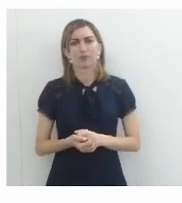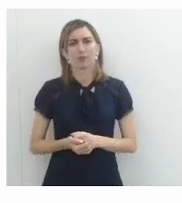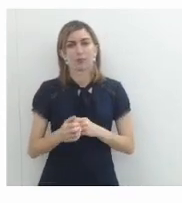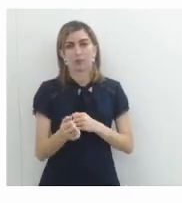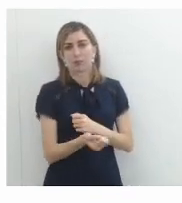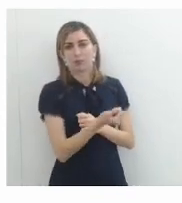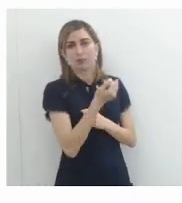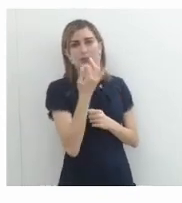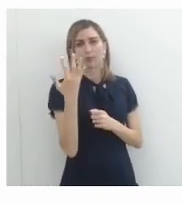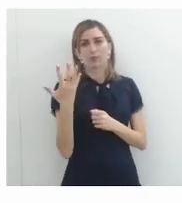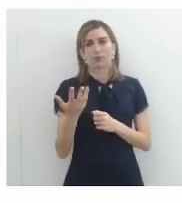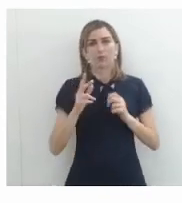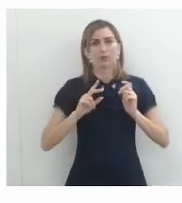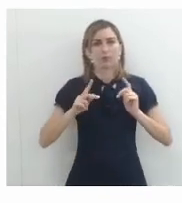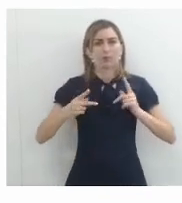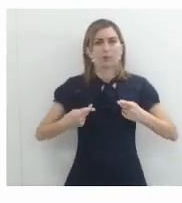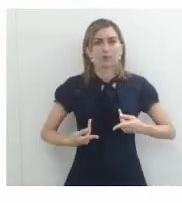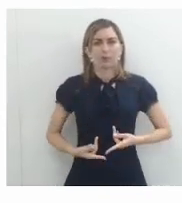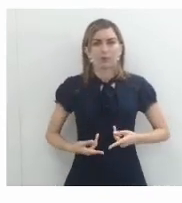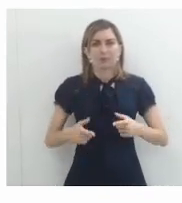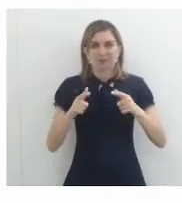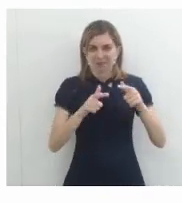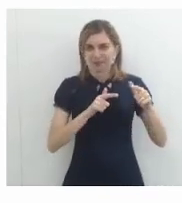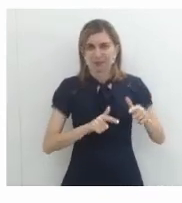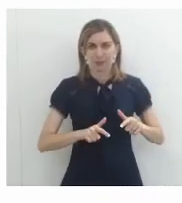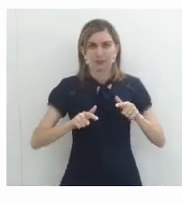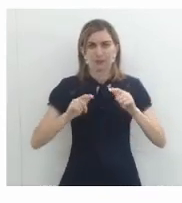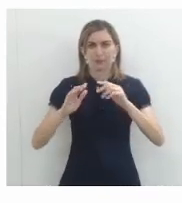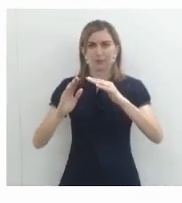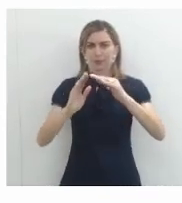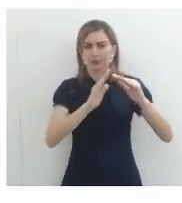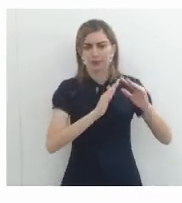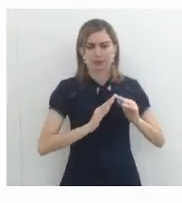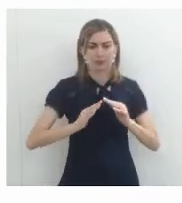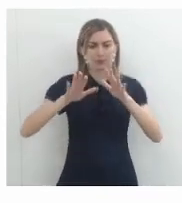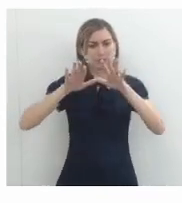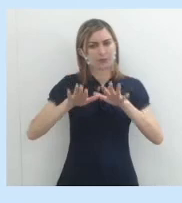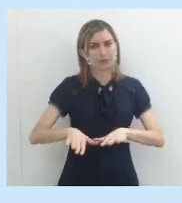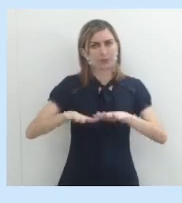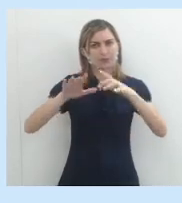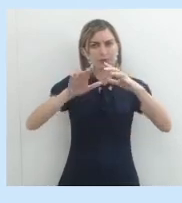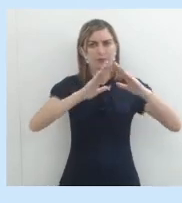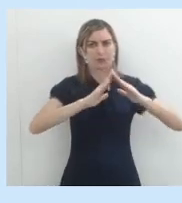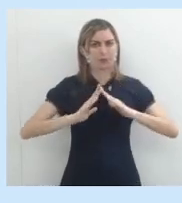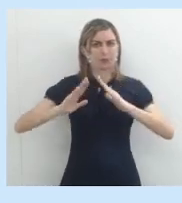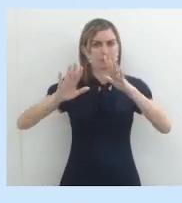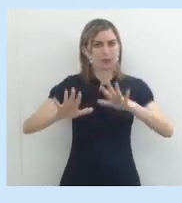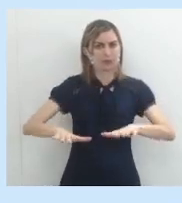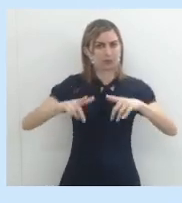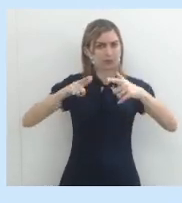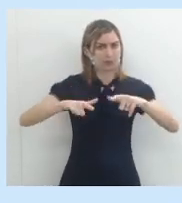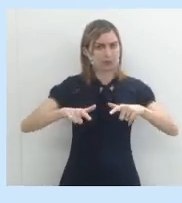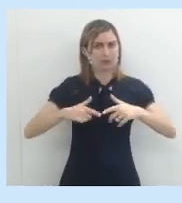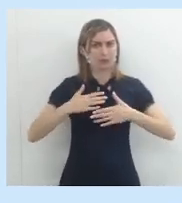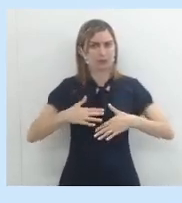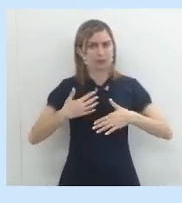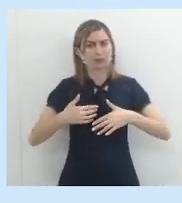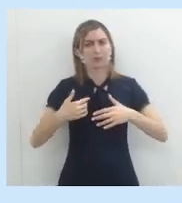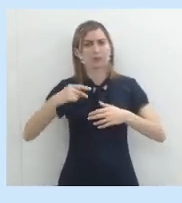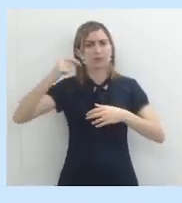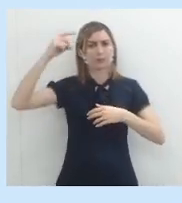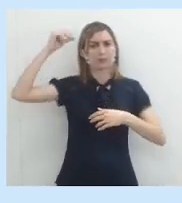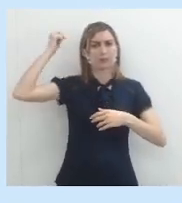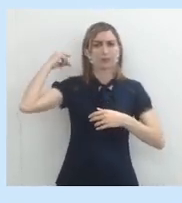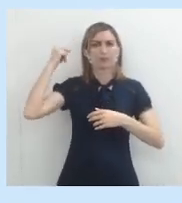Quando os seres humanos se estabeleceram em habitações permanentes, lembrando que na era primitiva,